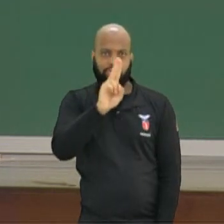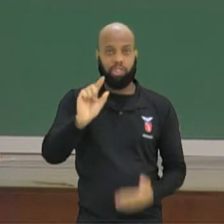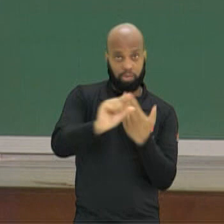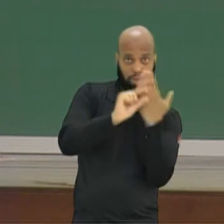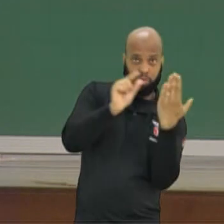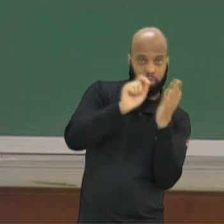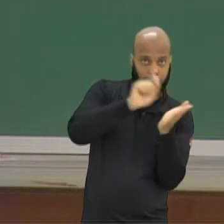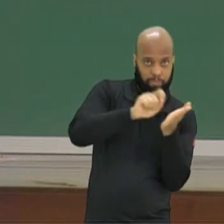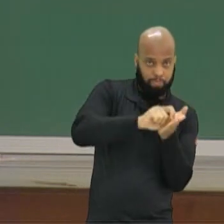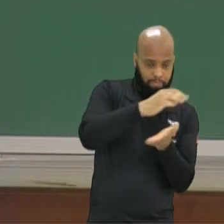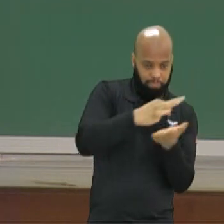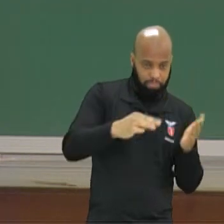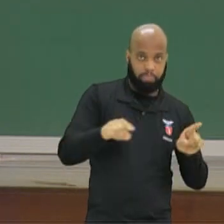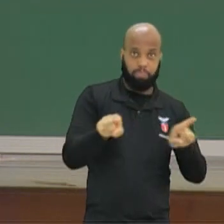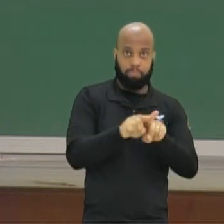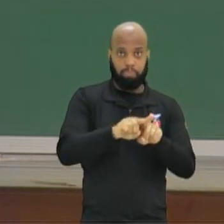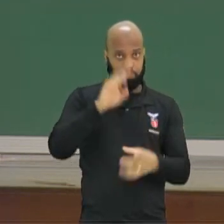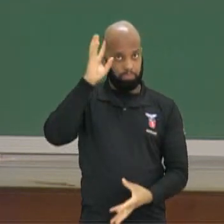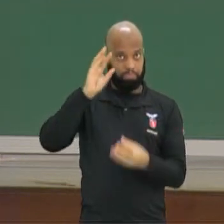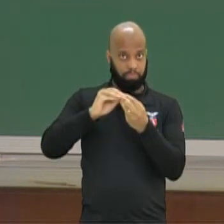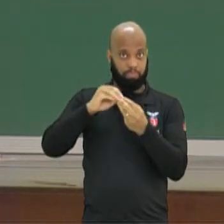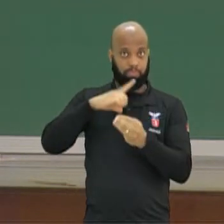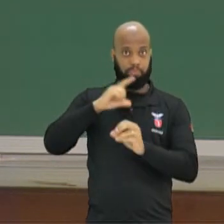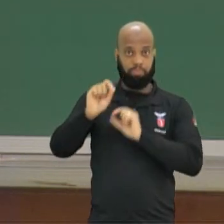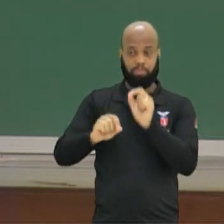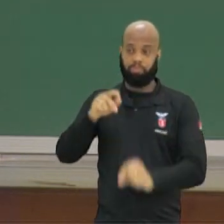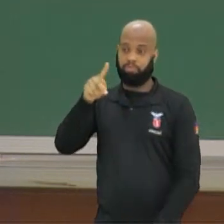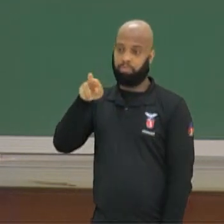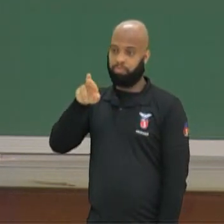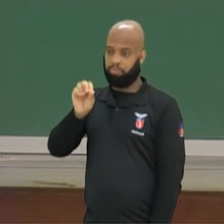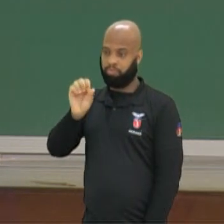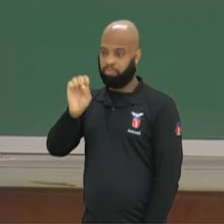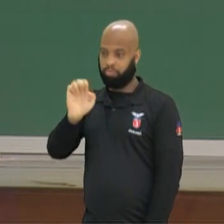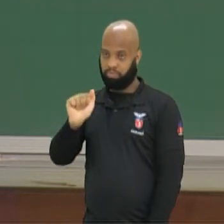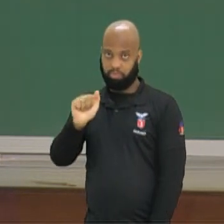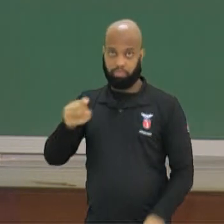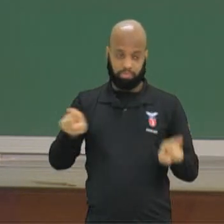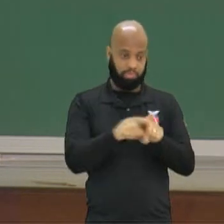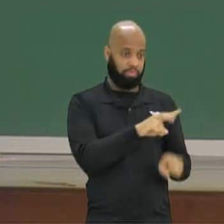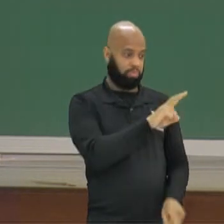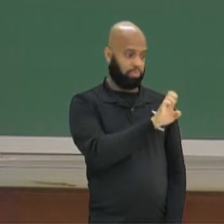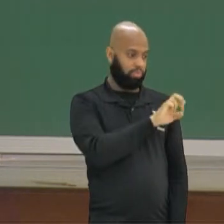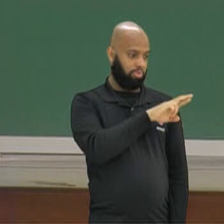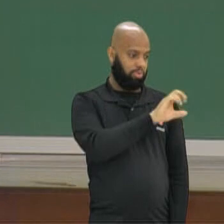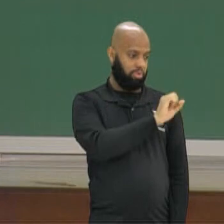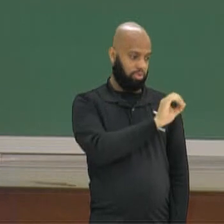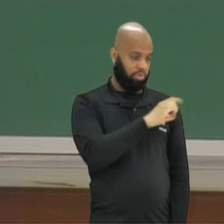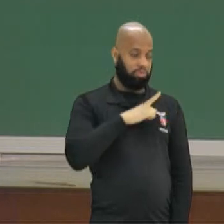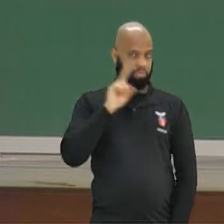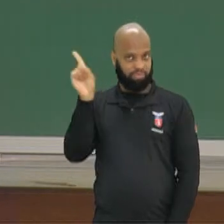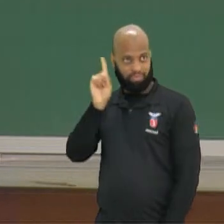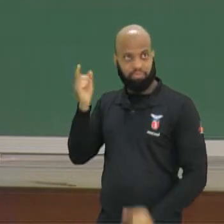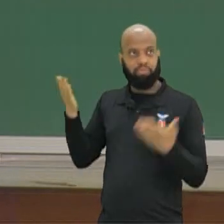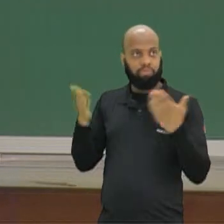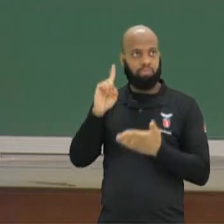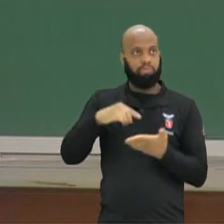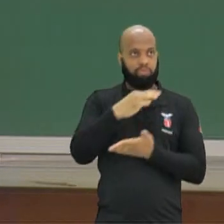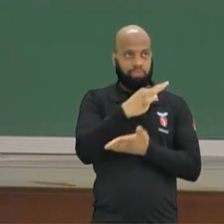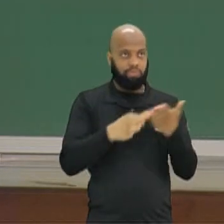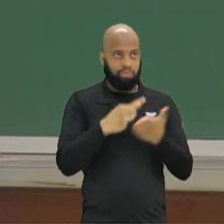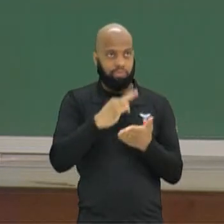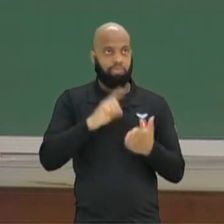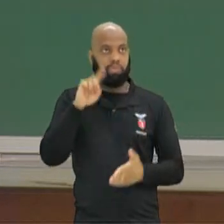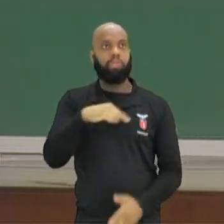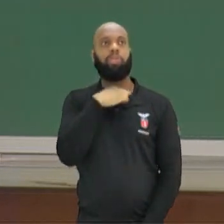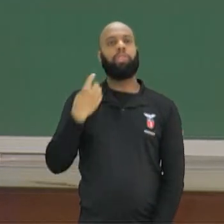Neto. Vamos entender a diferença entre prosa e verso. Aqui está a nossa obra maravilhosa, Morte e